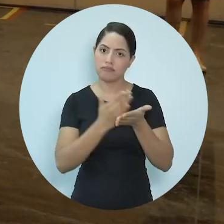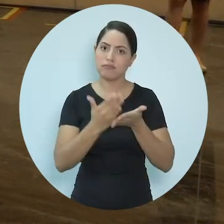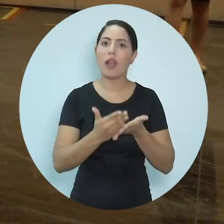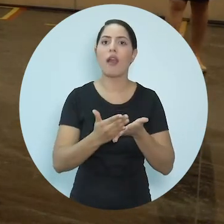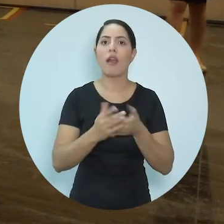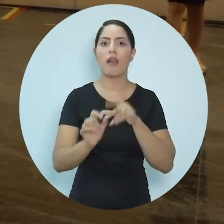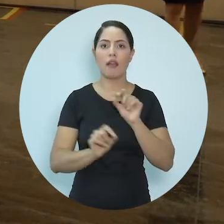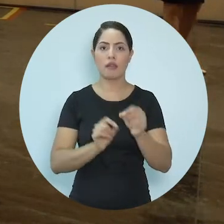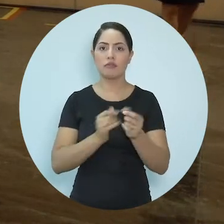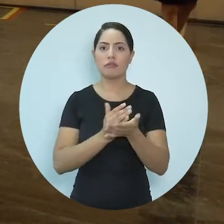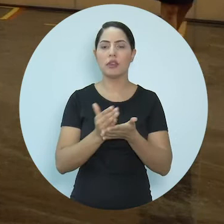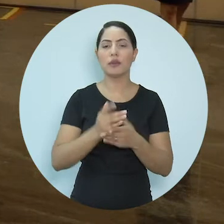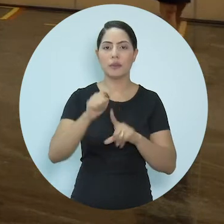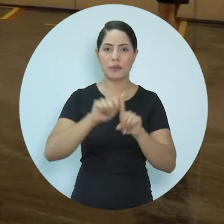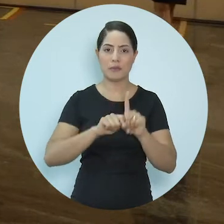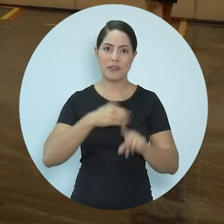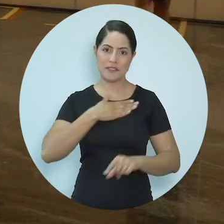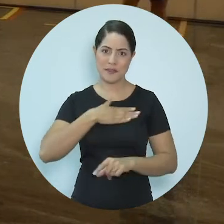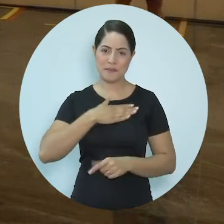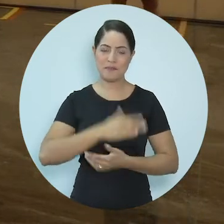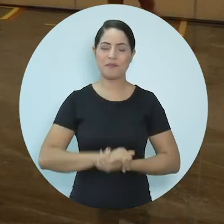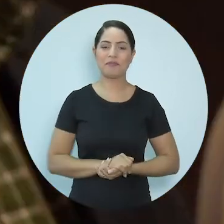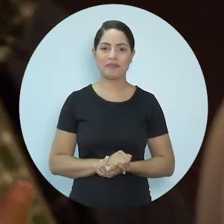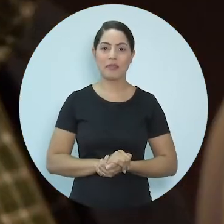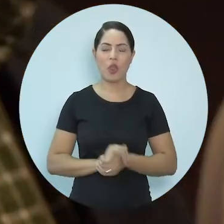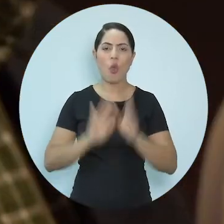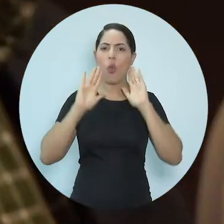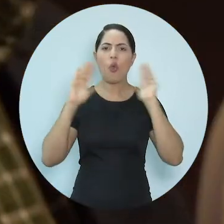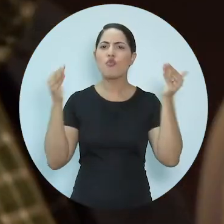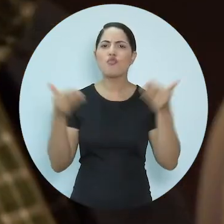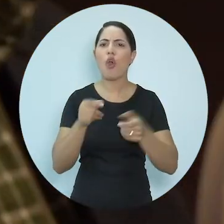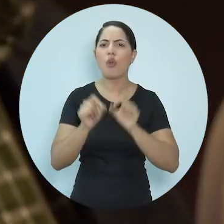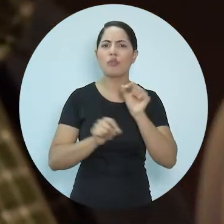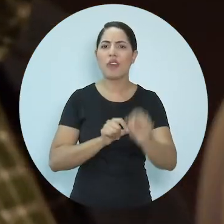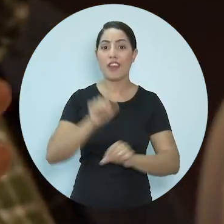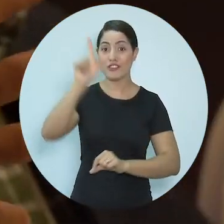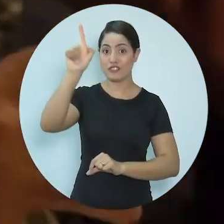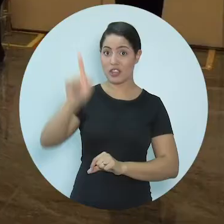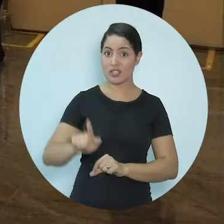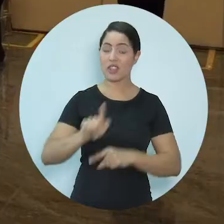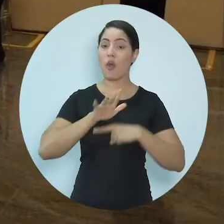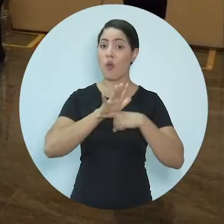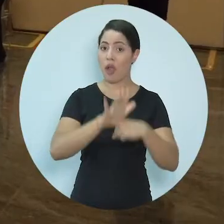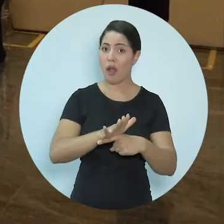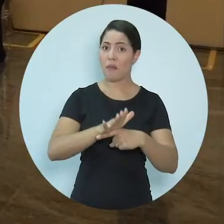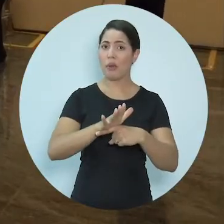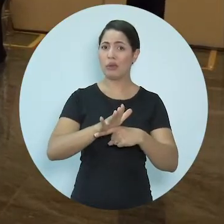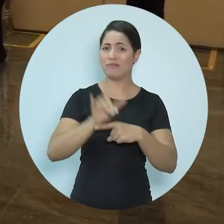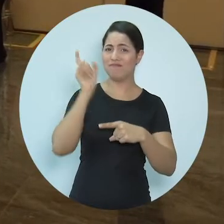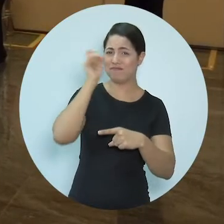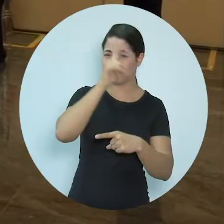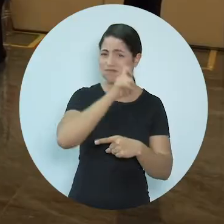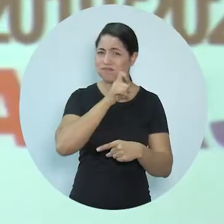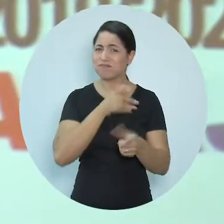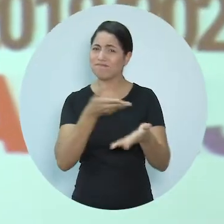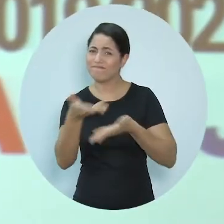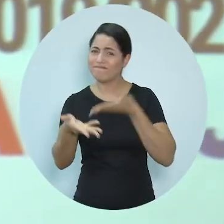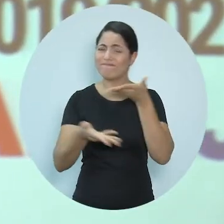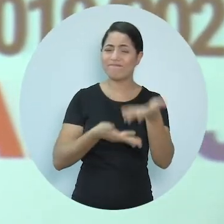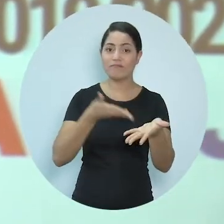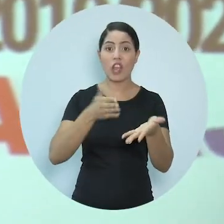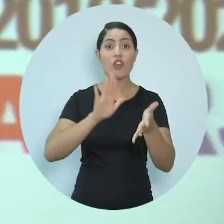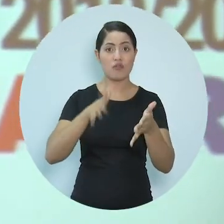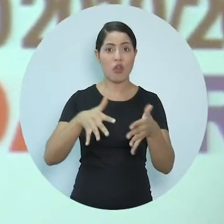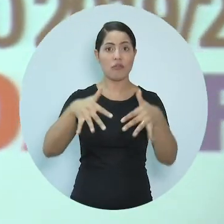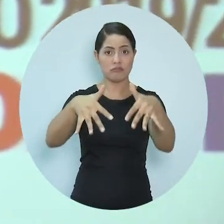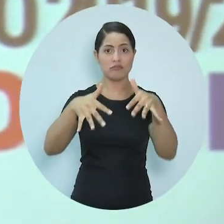já iniciado recentemente em agosto. Com o foco em gestão e solução de conflitos, o colegiado foi encerrado